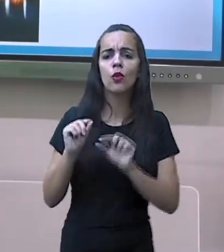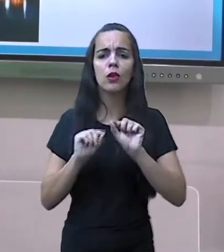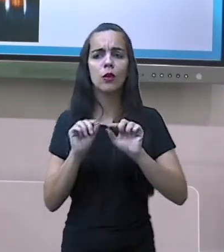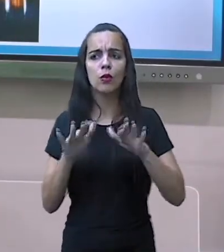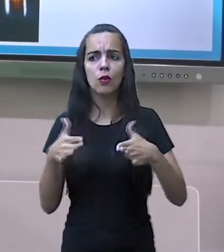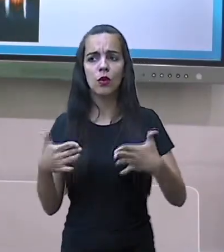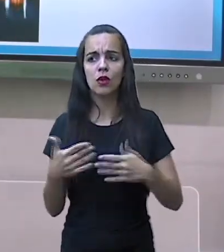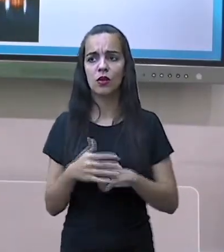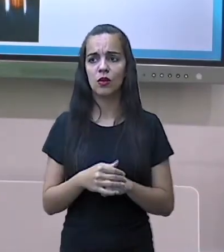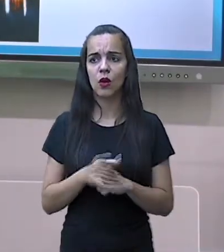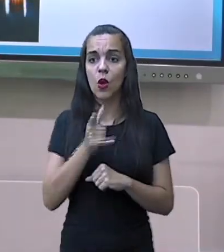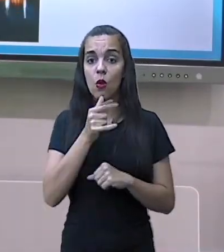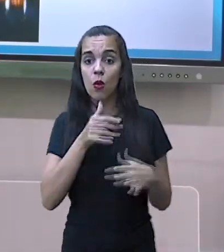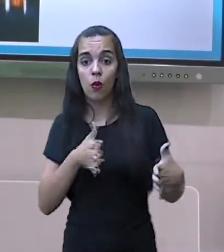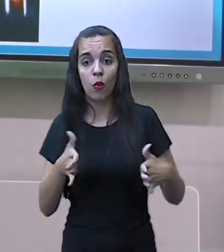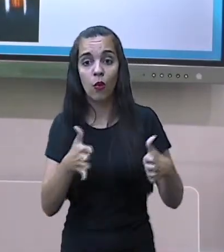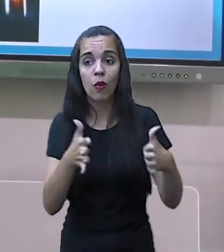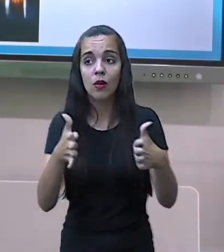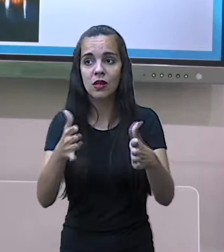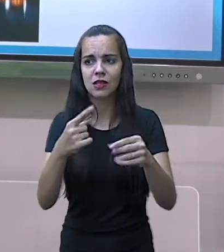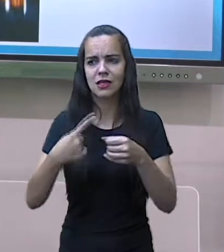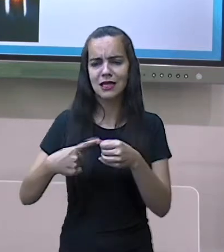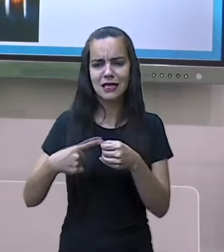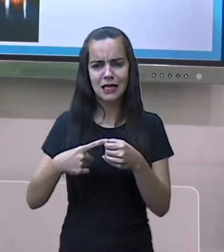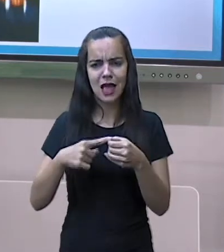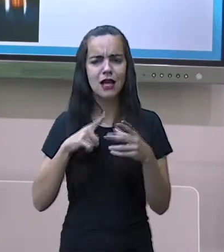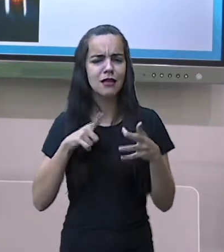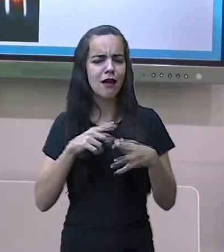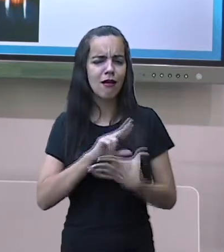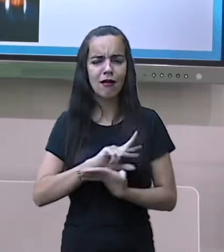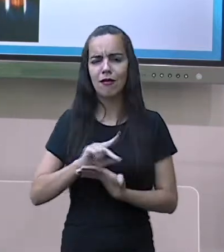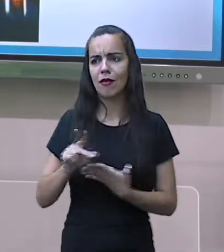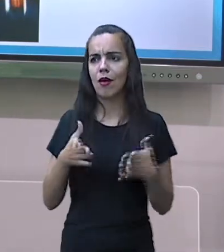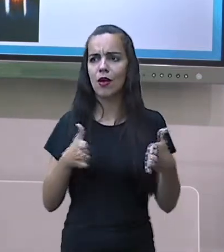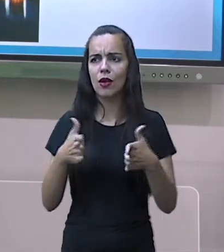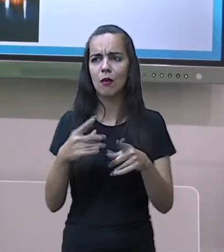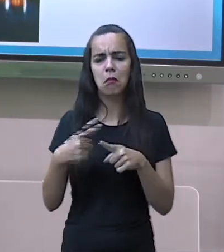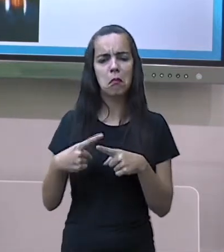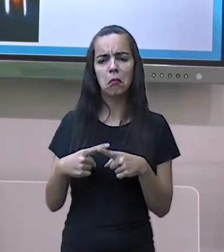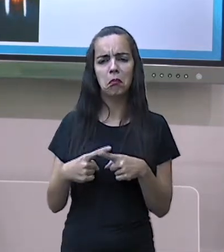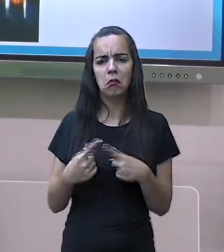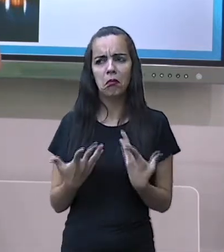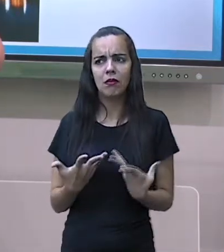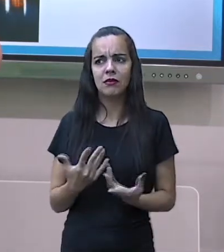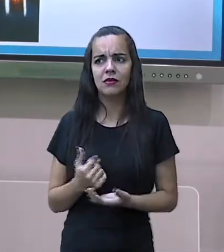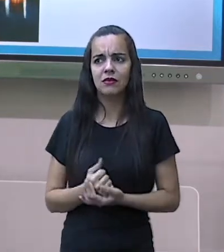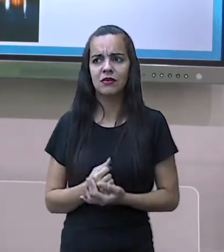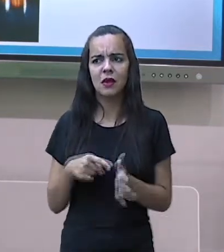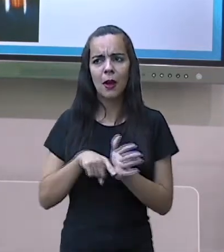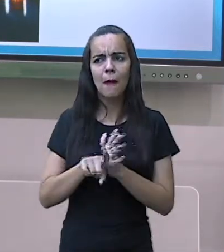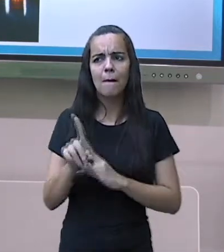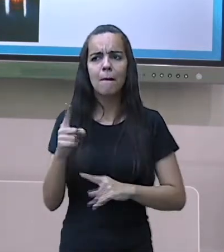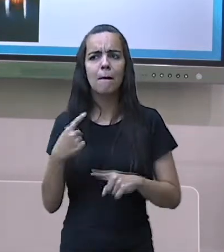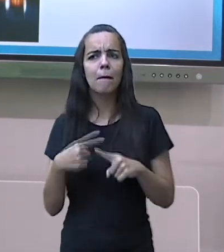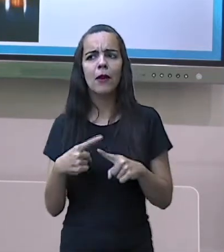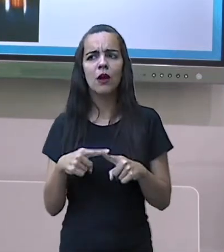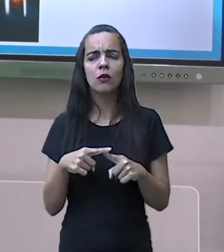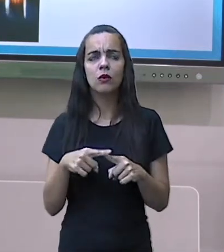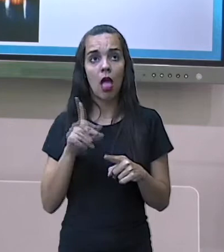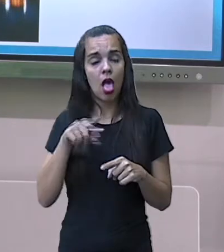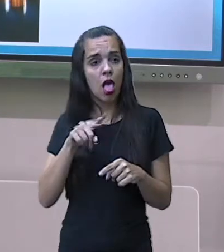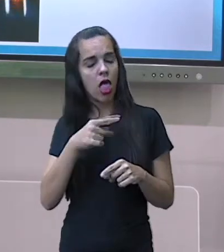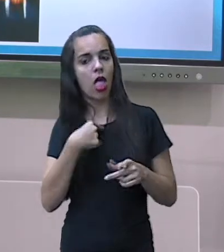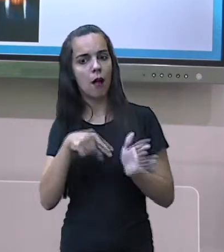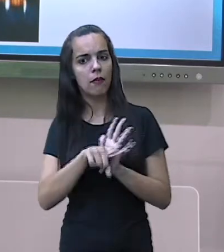quê? Um rio. E isso por quê, Eliane? É uma pergunta que nós precisamos